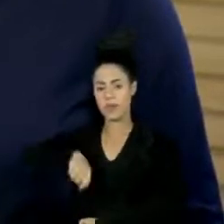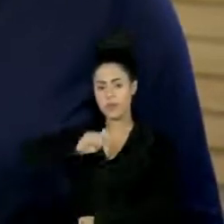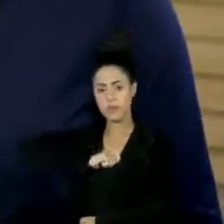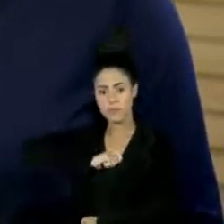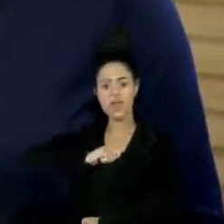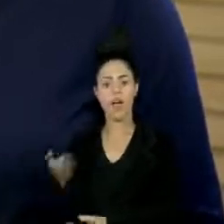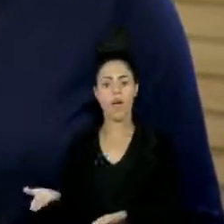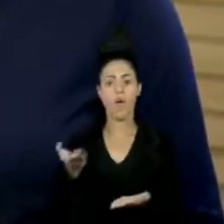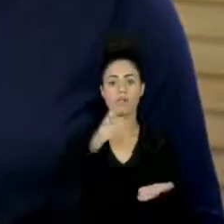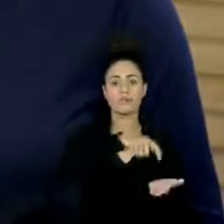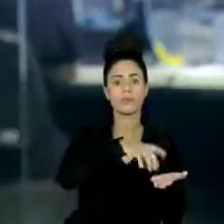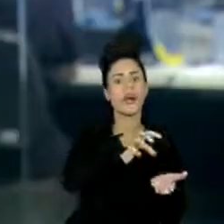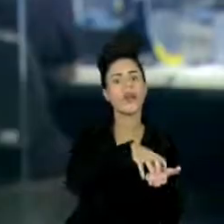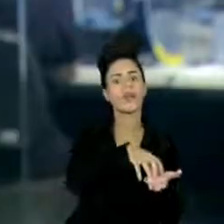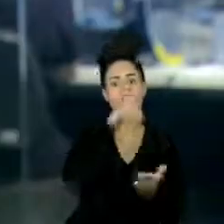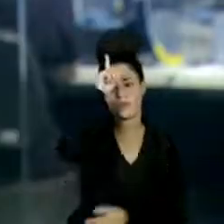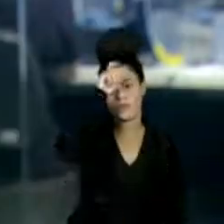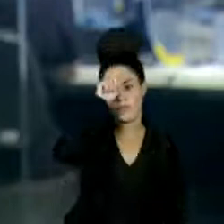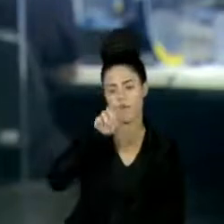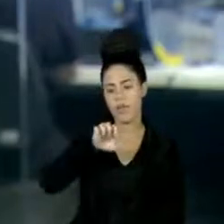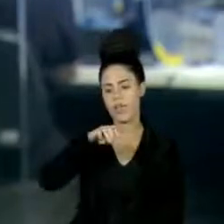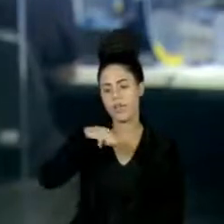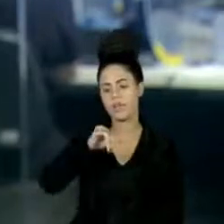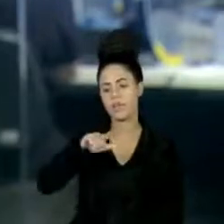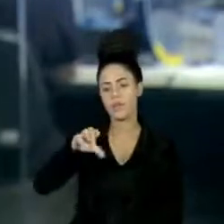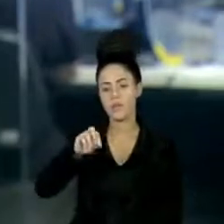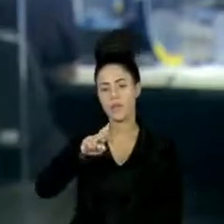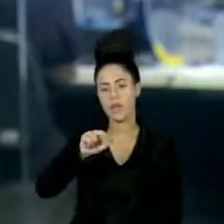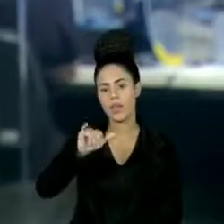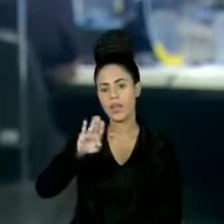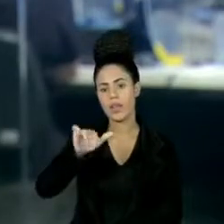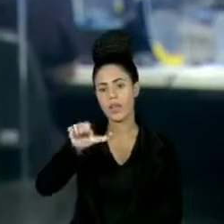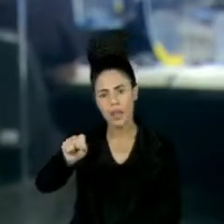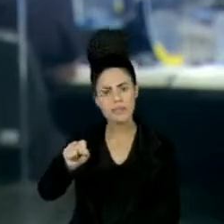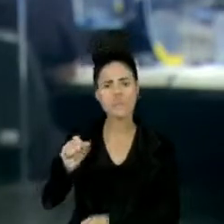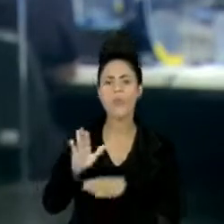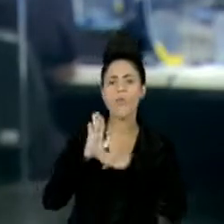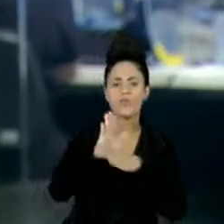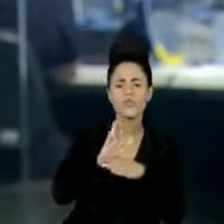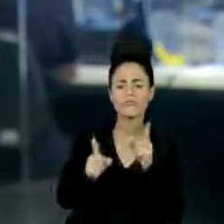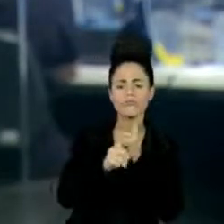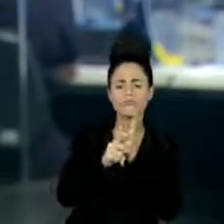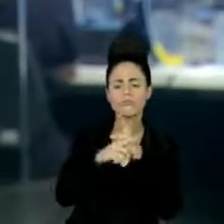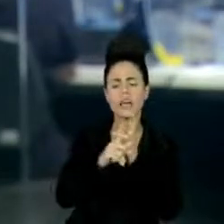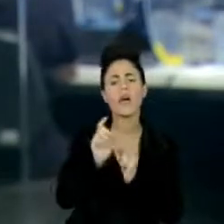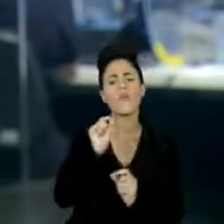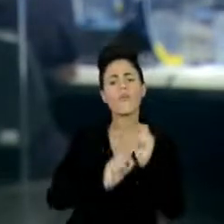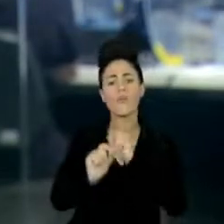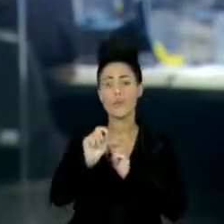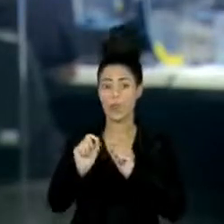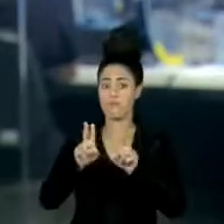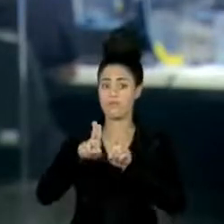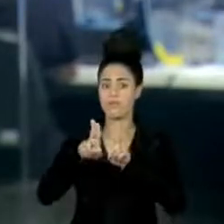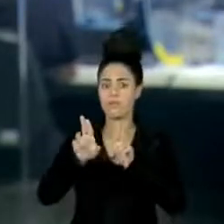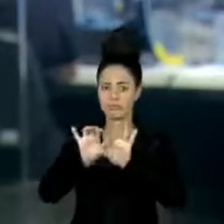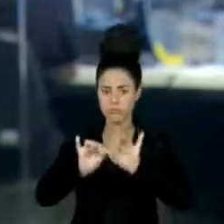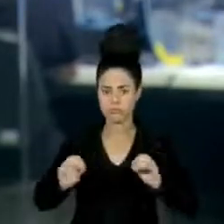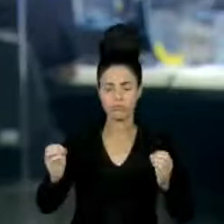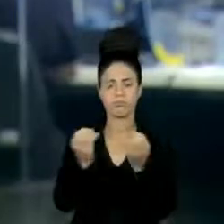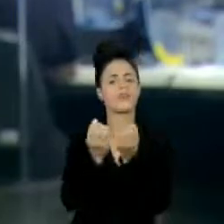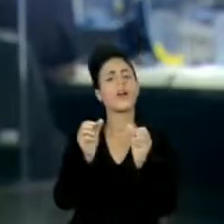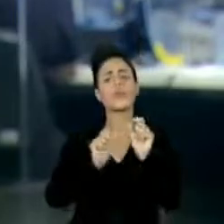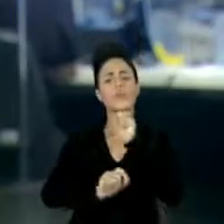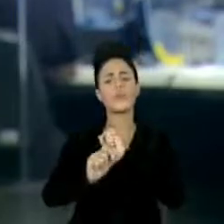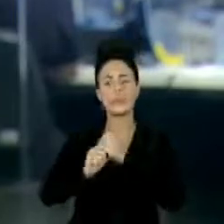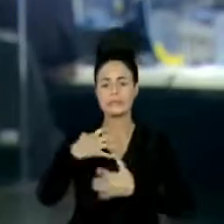Emílio Ribas na zona oeste de São Paulo o resultado dos exames deve ser divulgado ainda hoje a Organização Mundial de Saúde Alerta que não